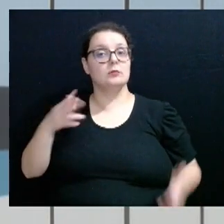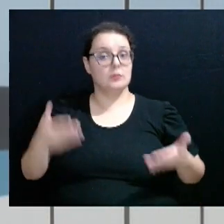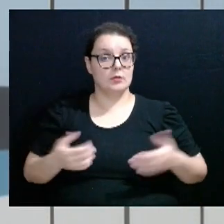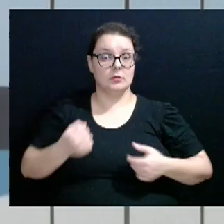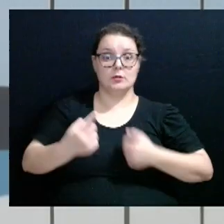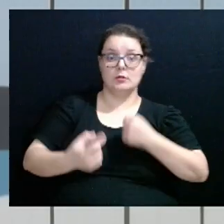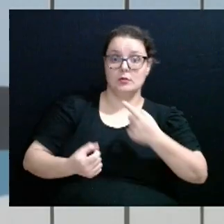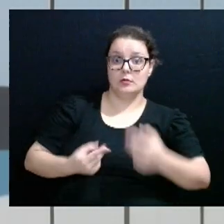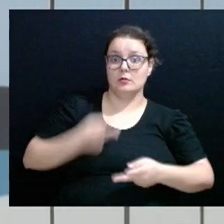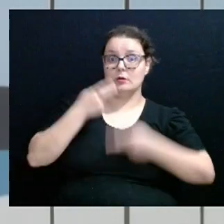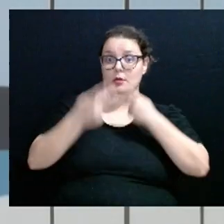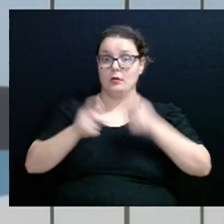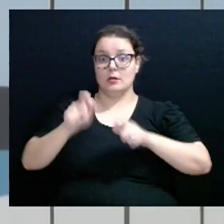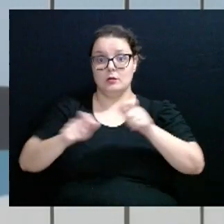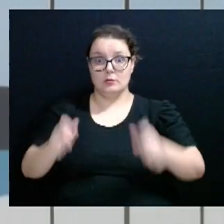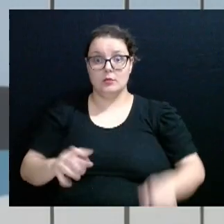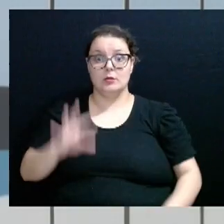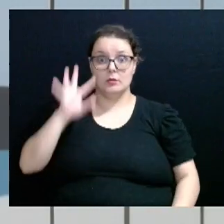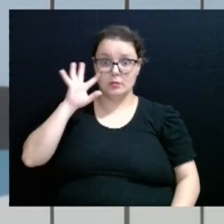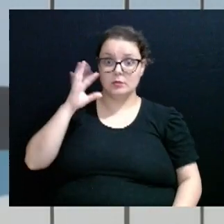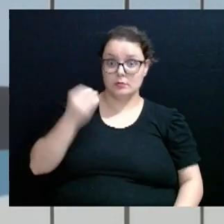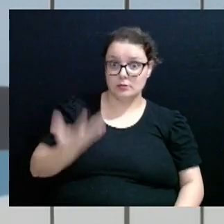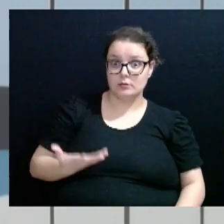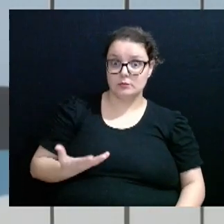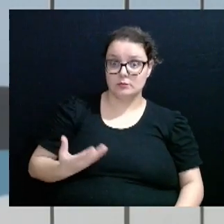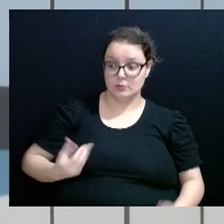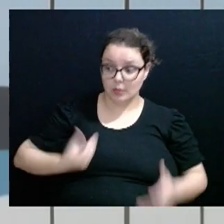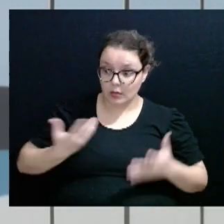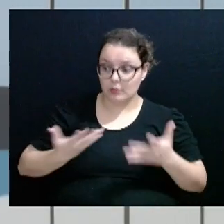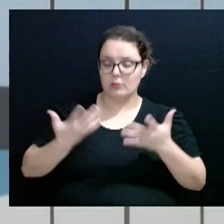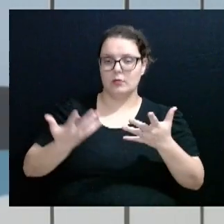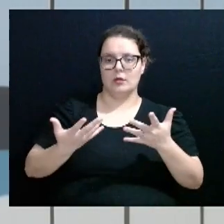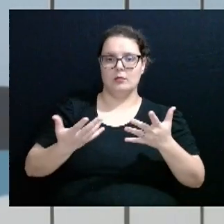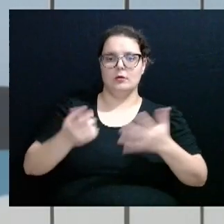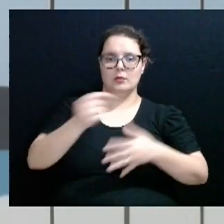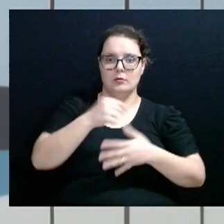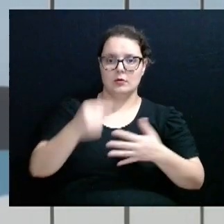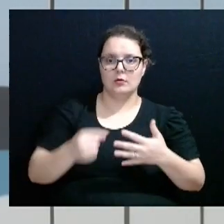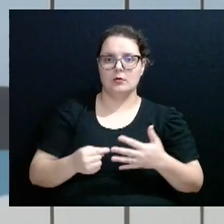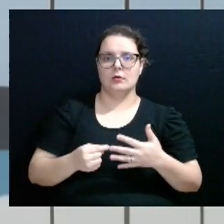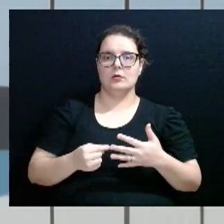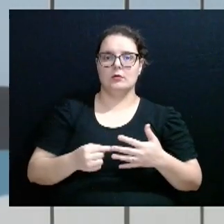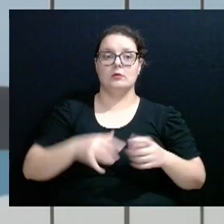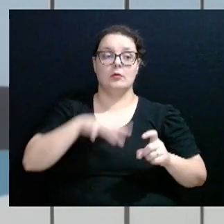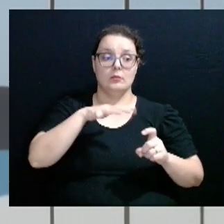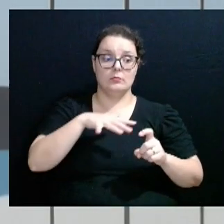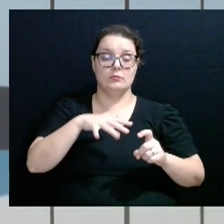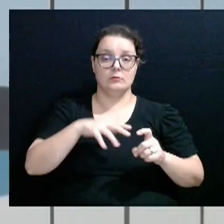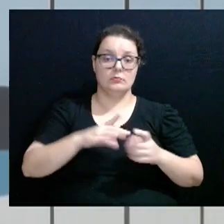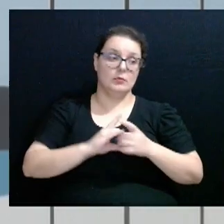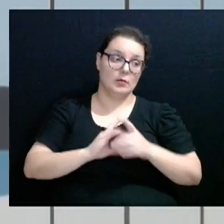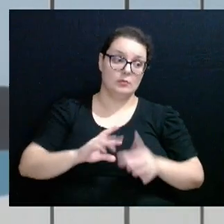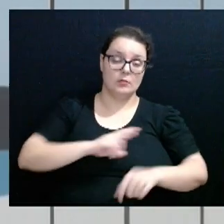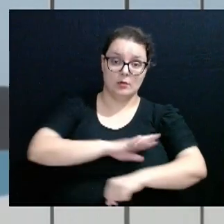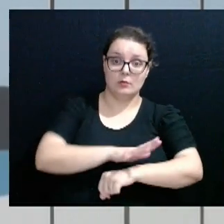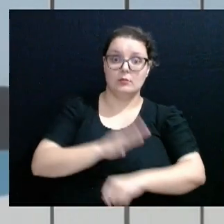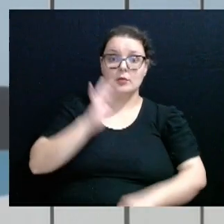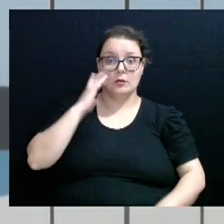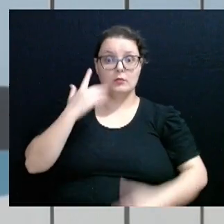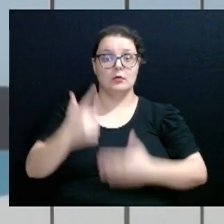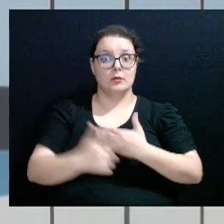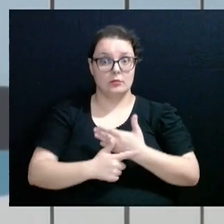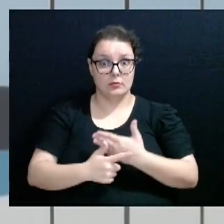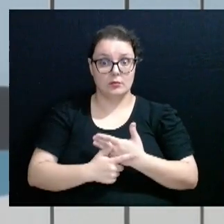gente conhece, que está vivo esse elemento do mito da democracia racial, e eu acho que o papel da Alma Preta